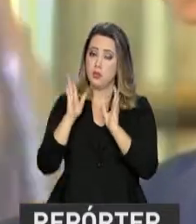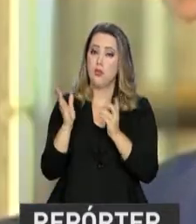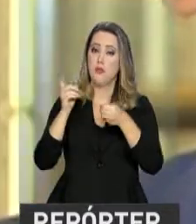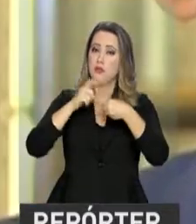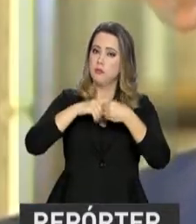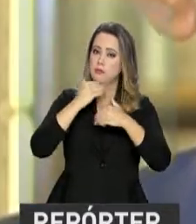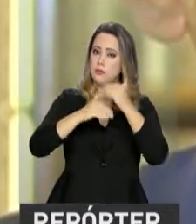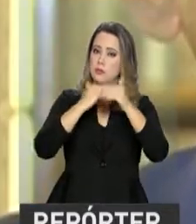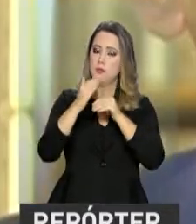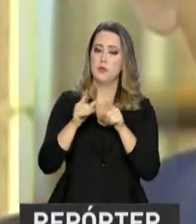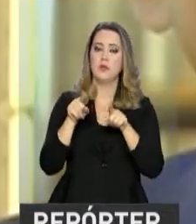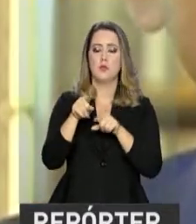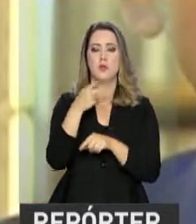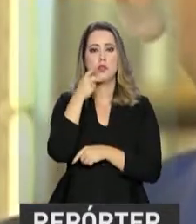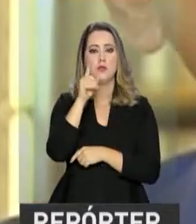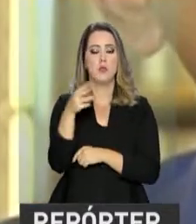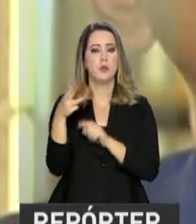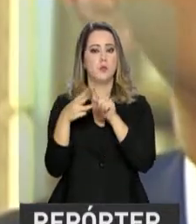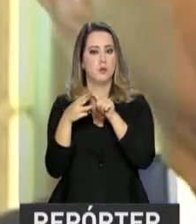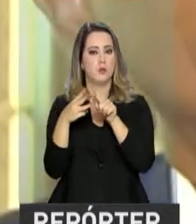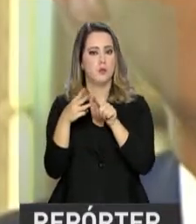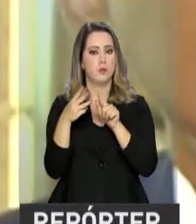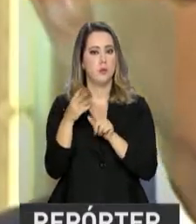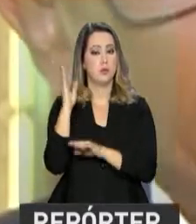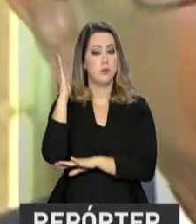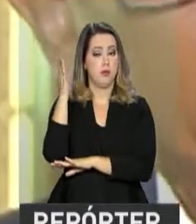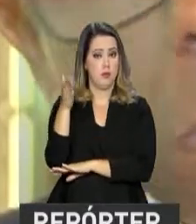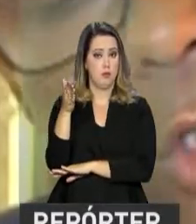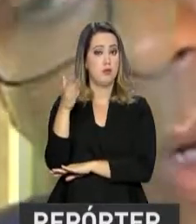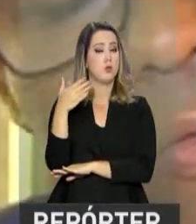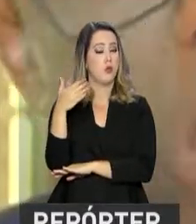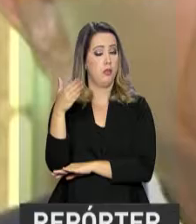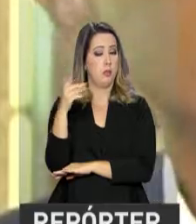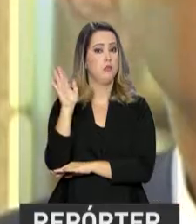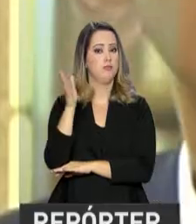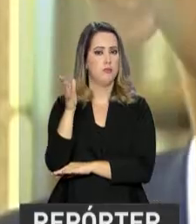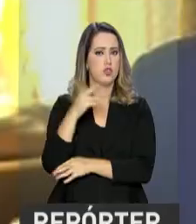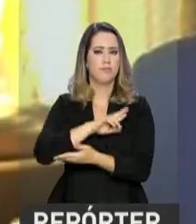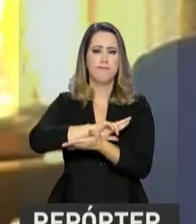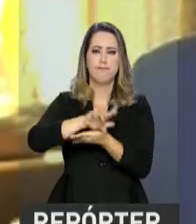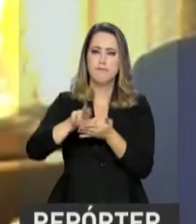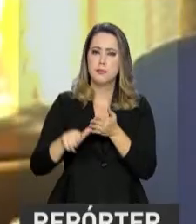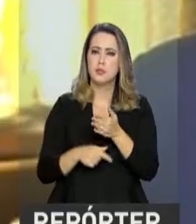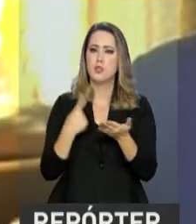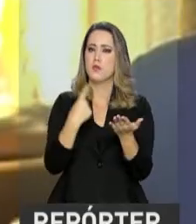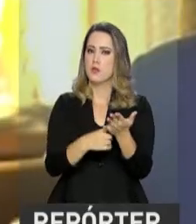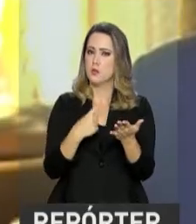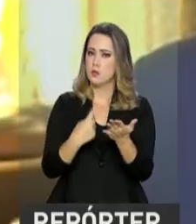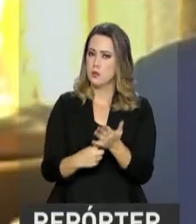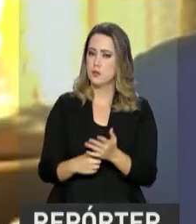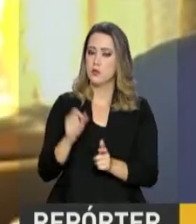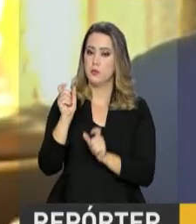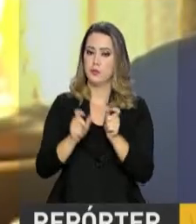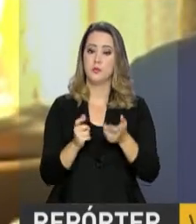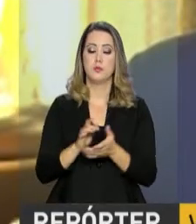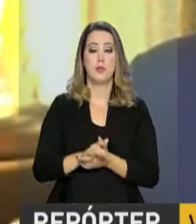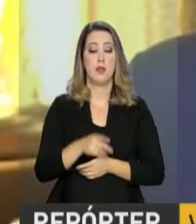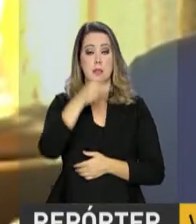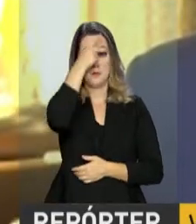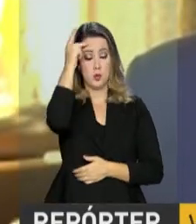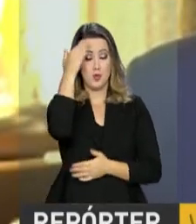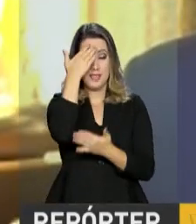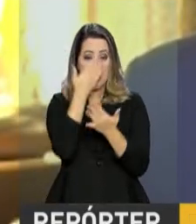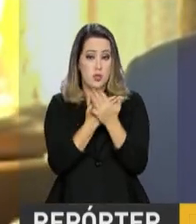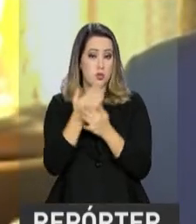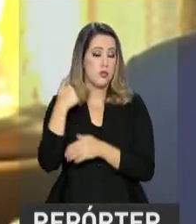para 2018, os três hotéis da rede em que trabalha já estão cheios de reservas. Os clientes estão acreditando mais no Rio de